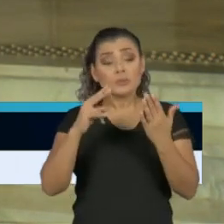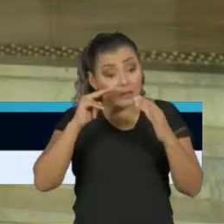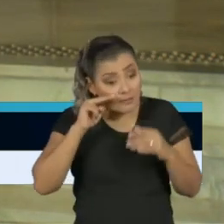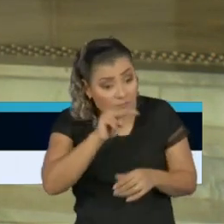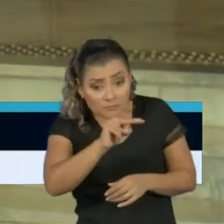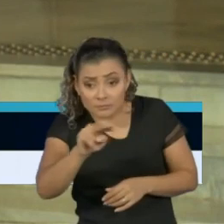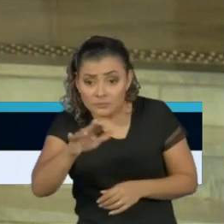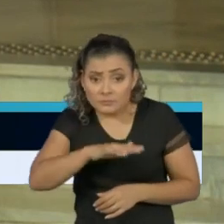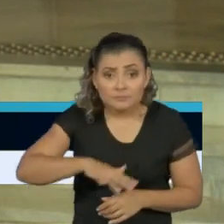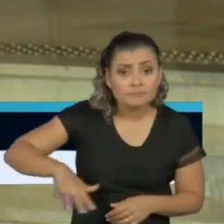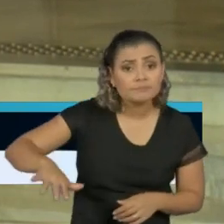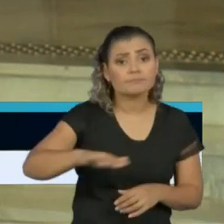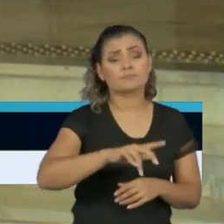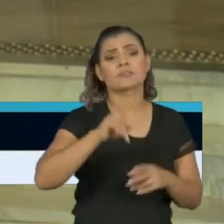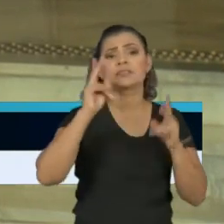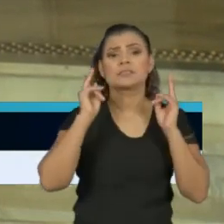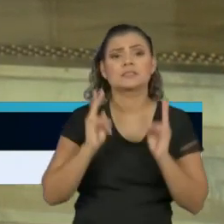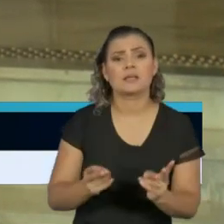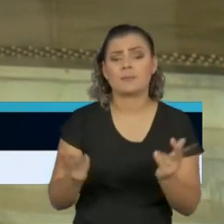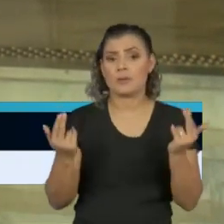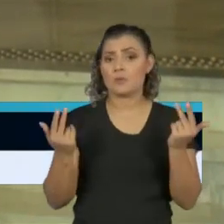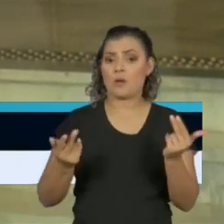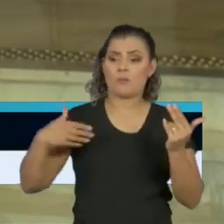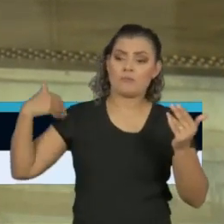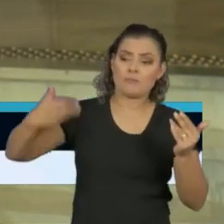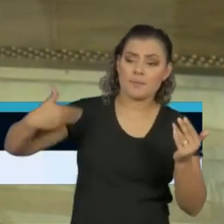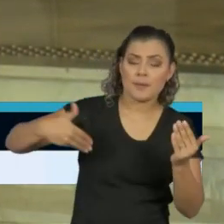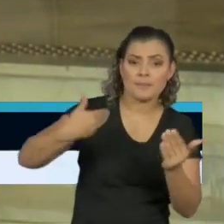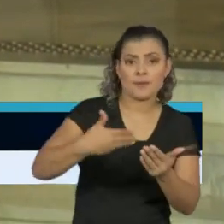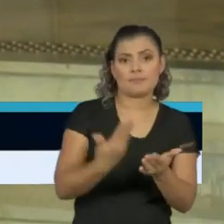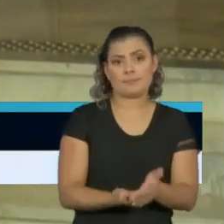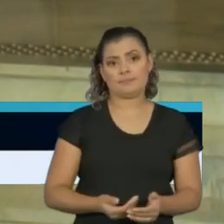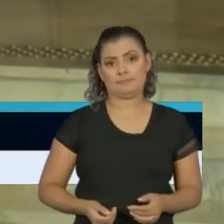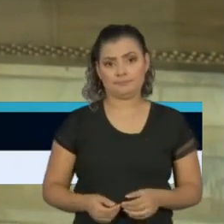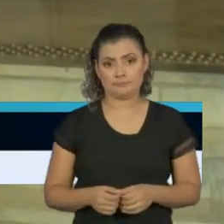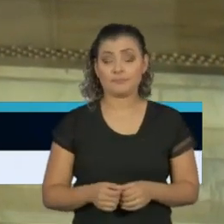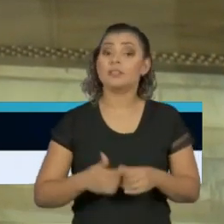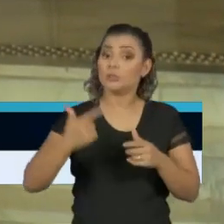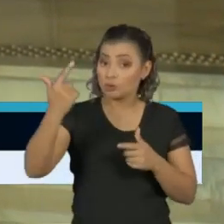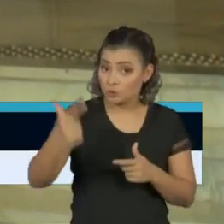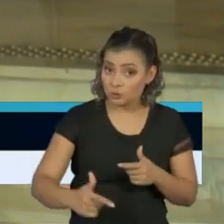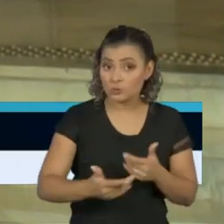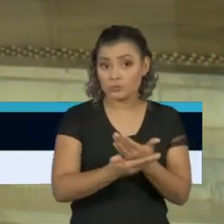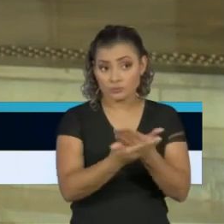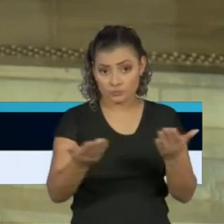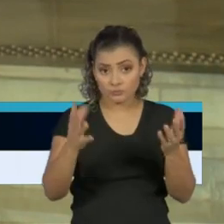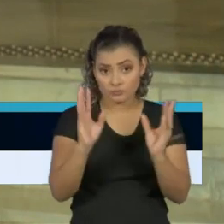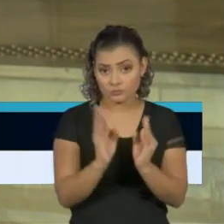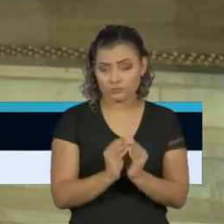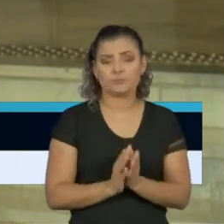é absolutamente igual ao que sempre foi. De novo, uma outra consideração.